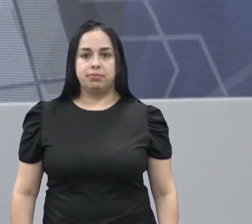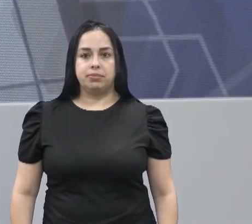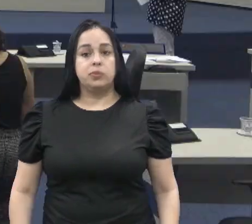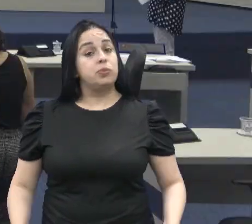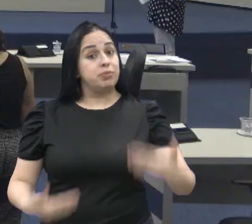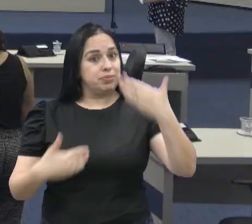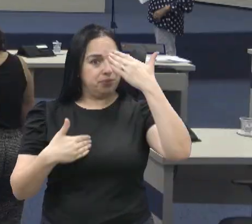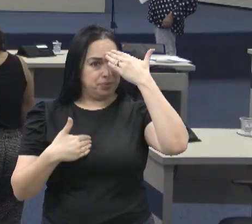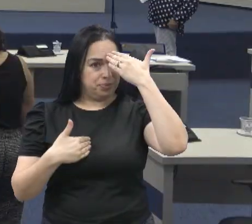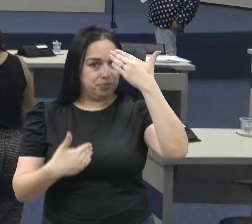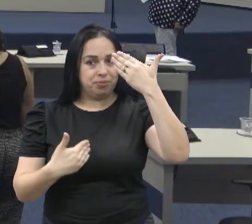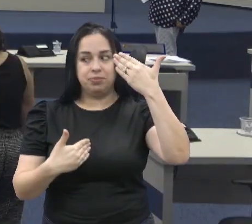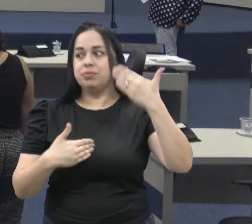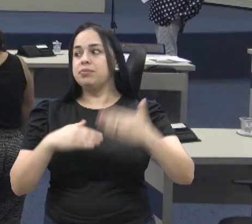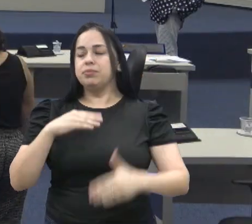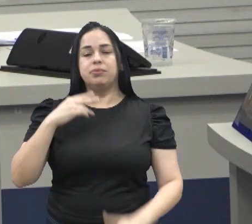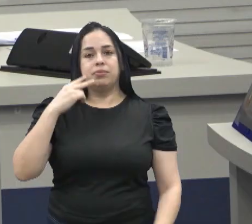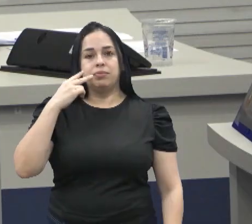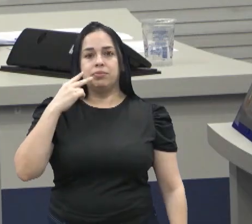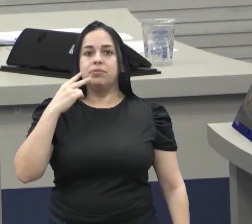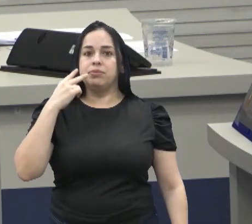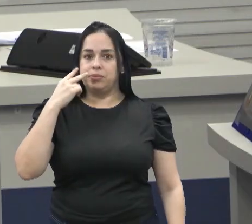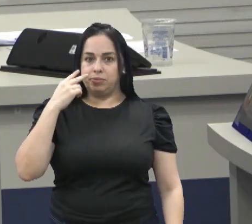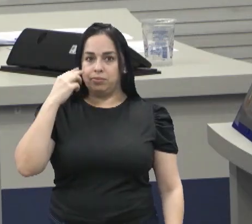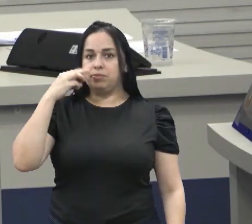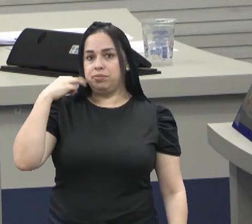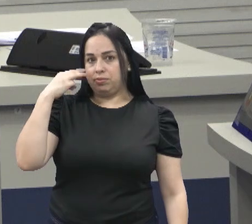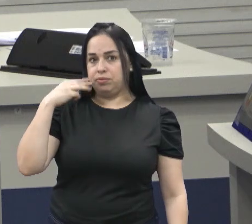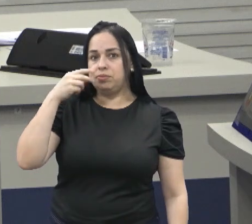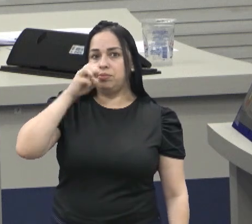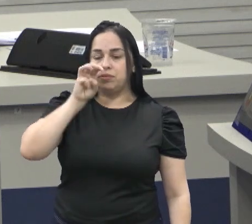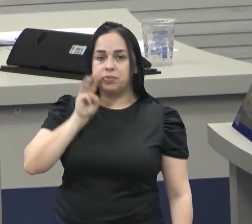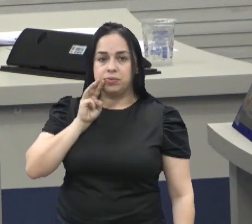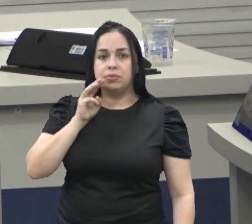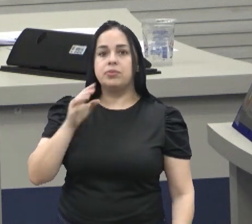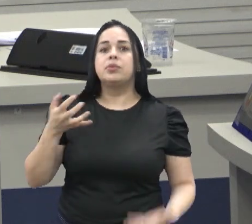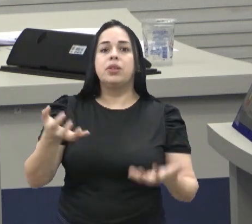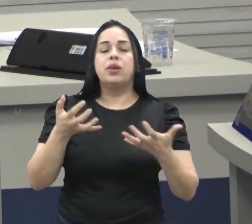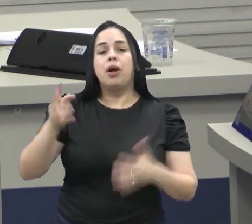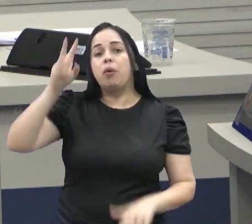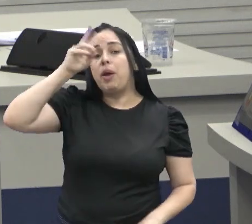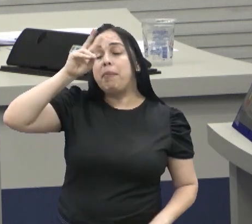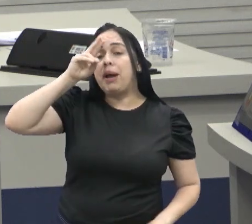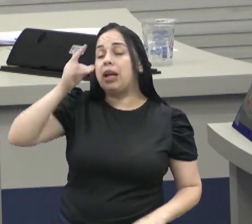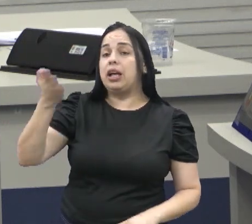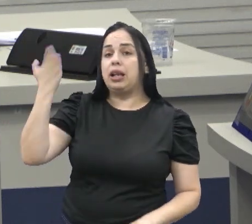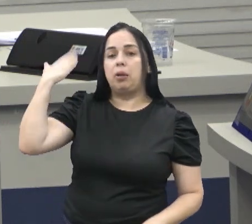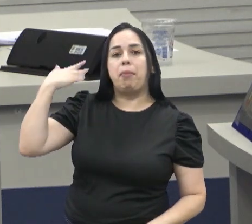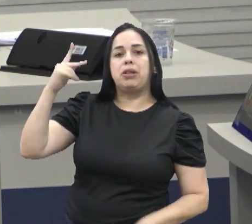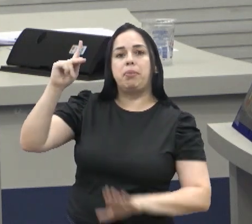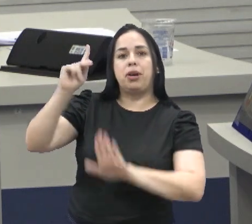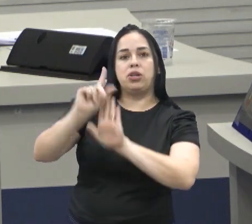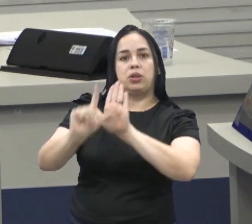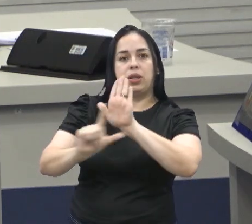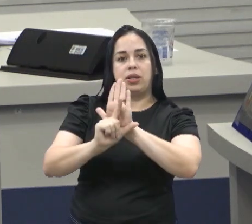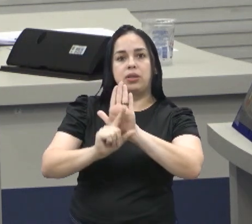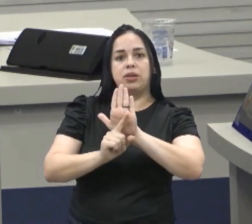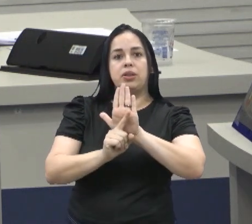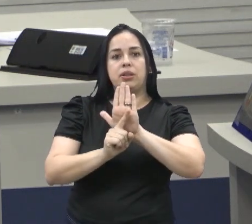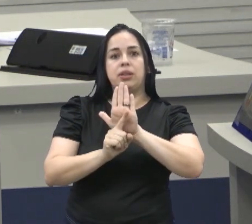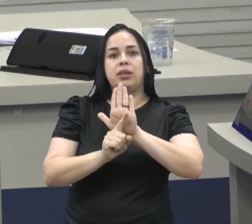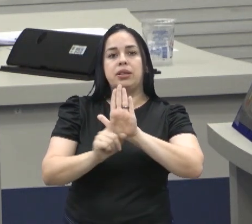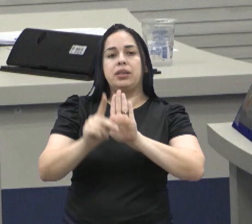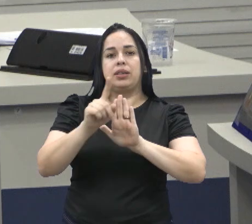Obrigada, Walter. Eu queria só lembrar ainda, quando ele veio aqui mandou o projeto de lei, projeto PL, que é a Lei